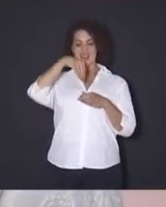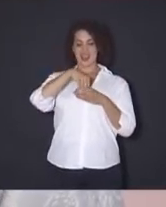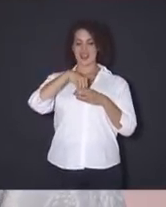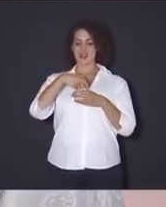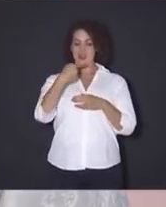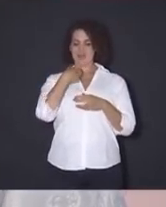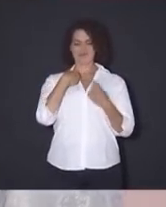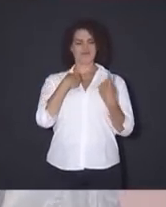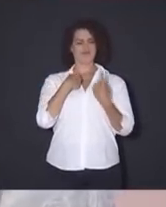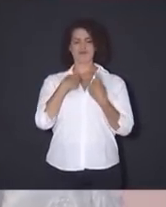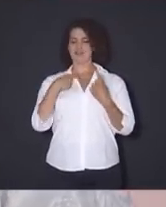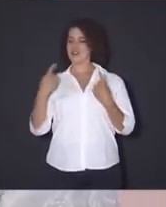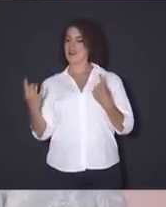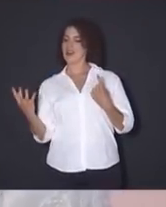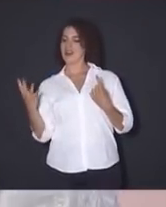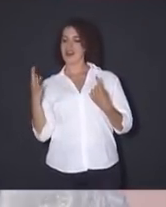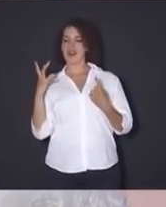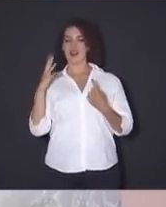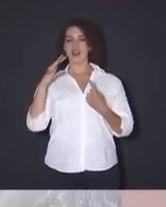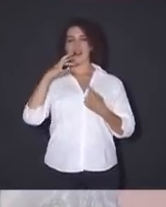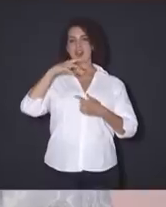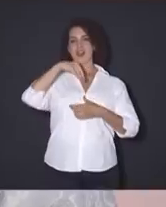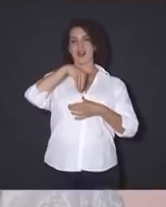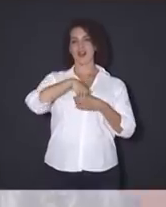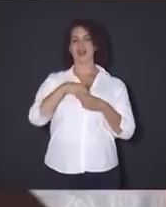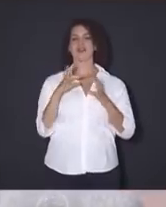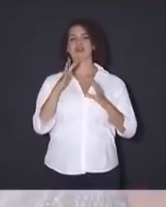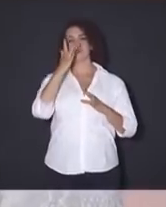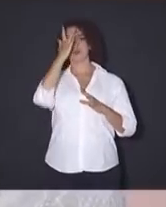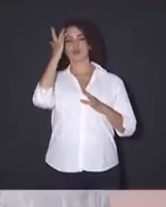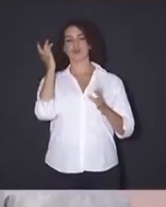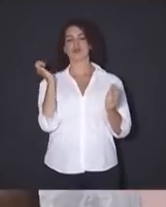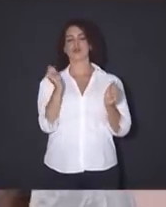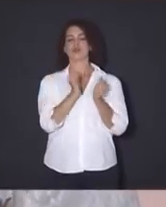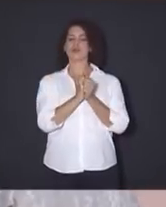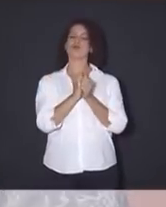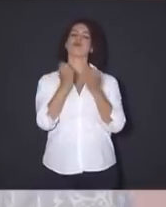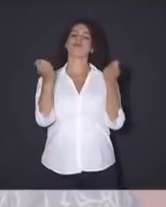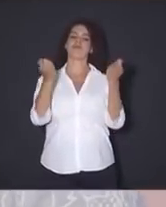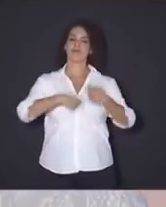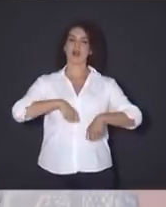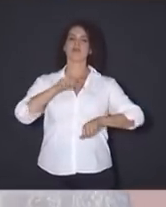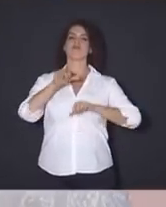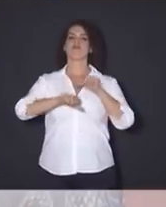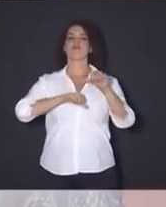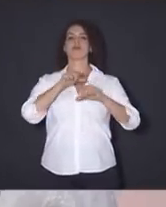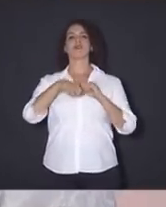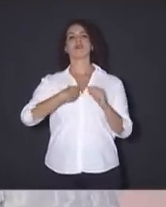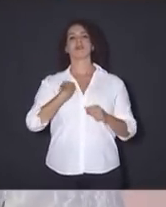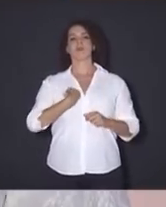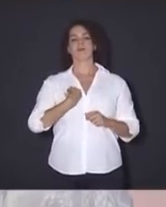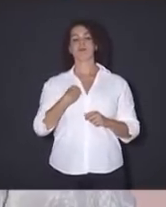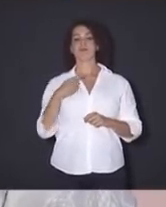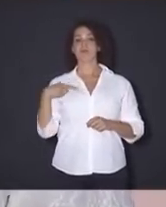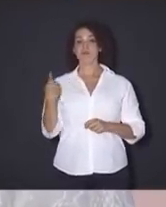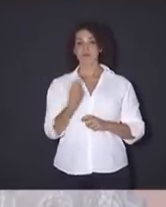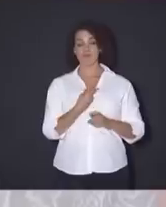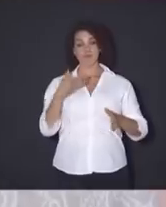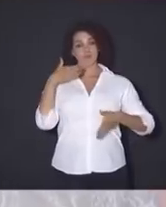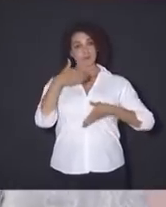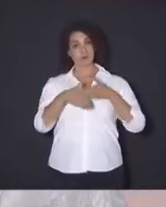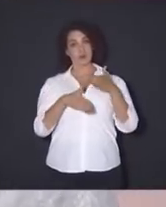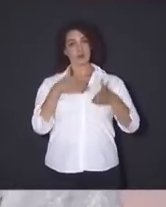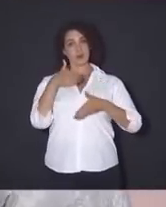é é isso que muda a vida das pessoas é por isso que quando nós participamos ativamente da política